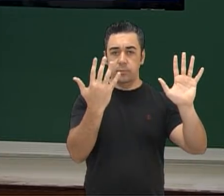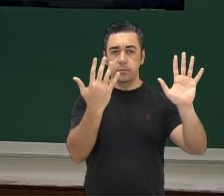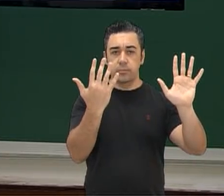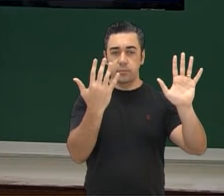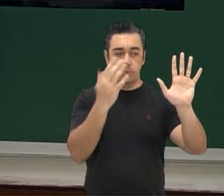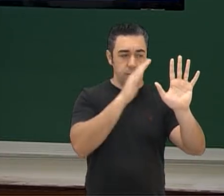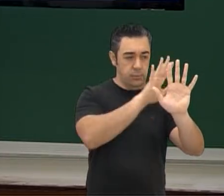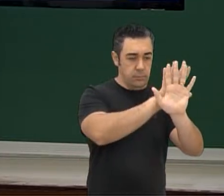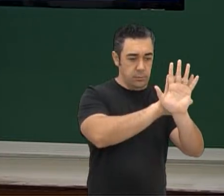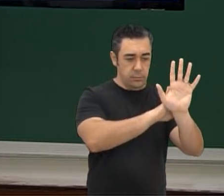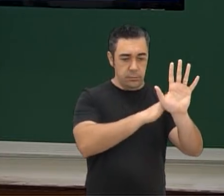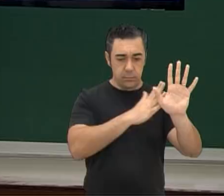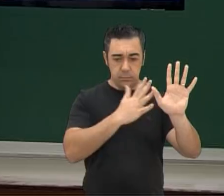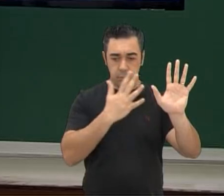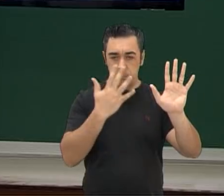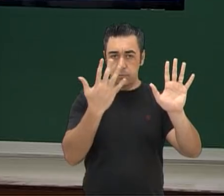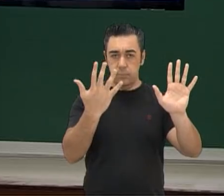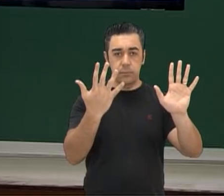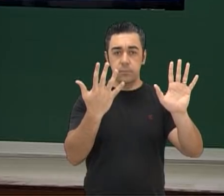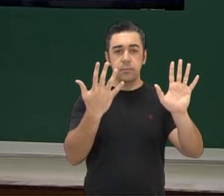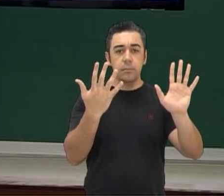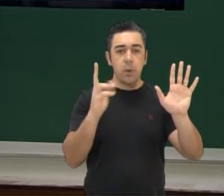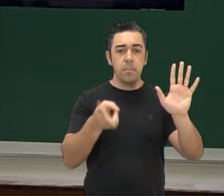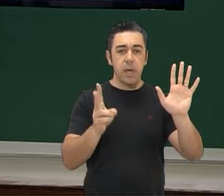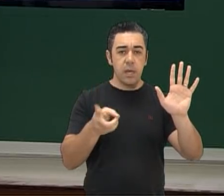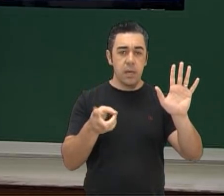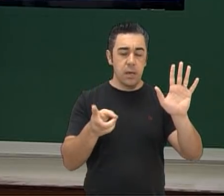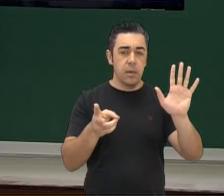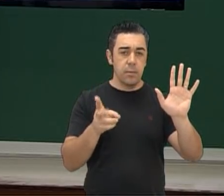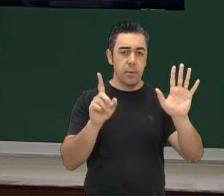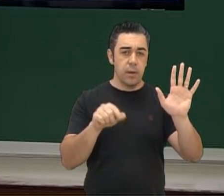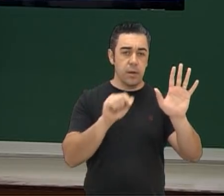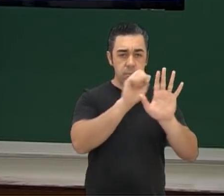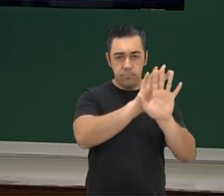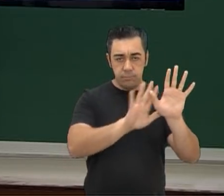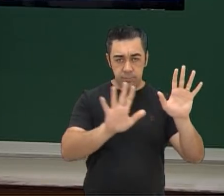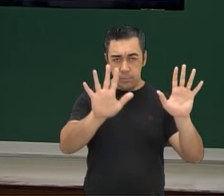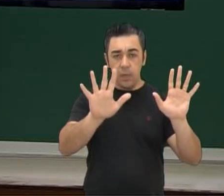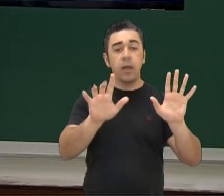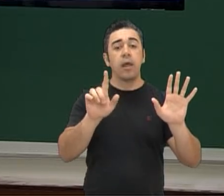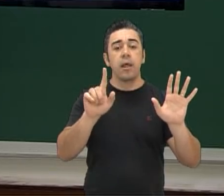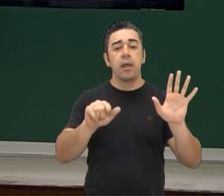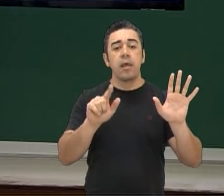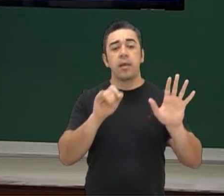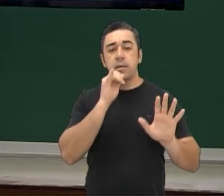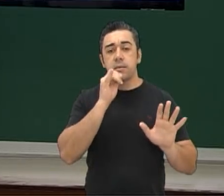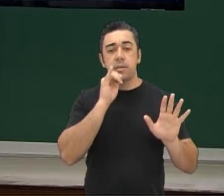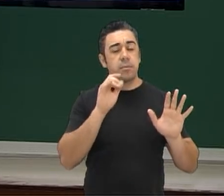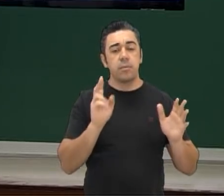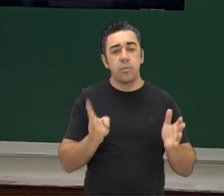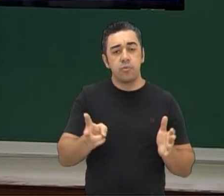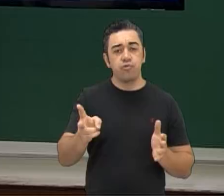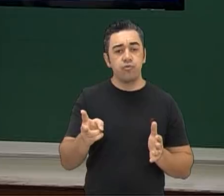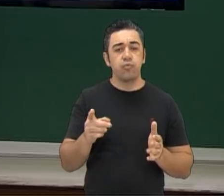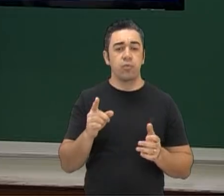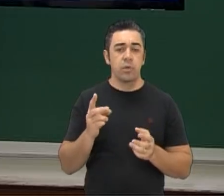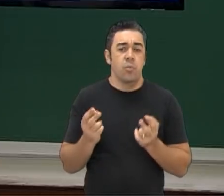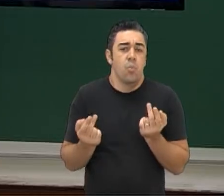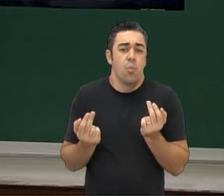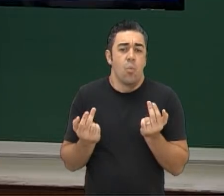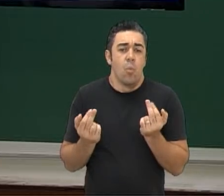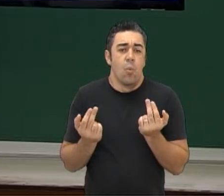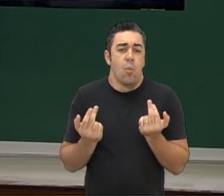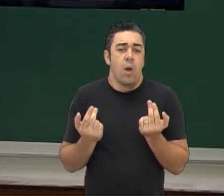a simetria dessa figura. Então, ela é transferida daqui para lá, mantendo a mesma